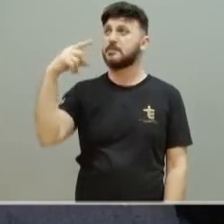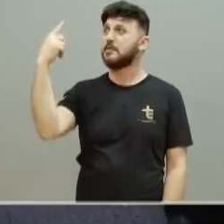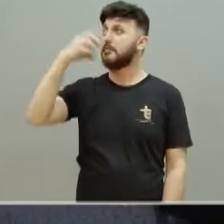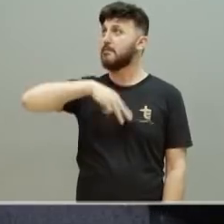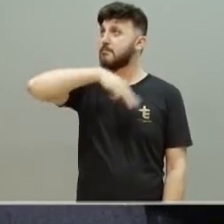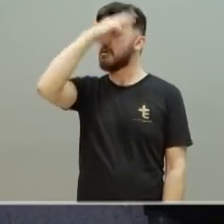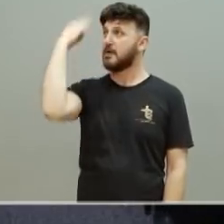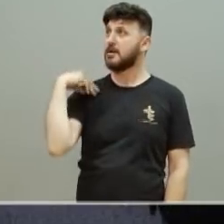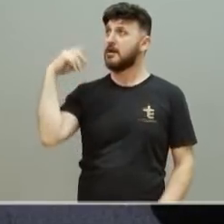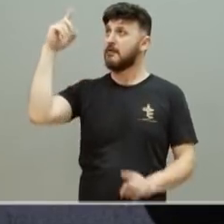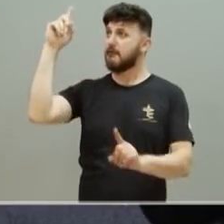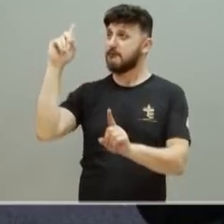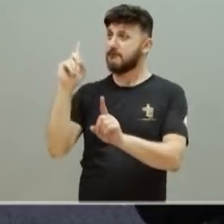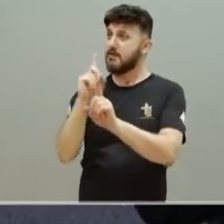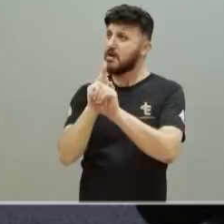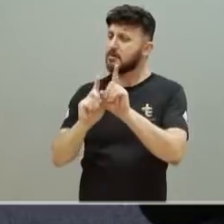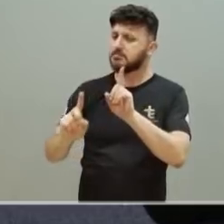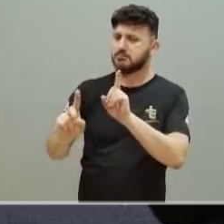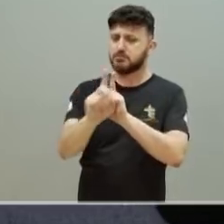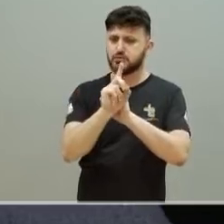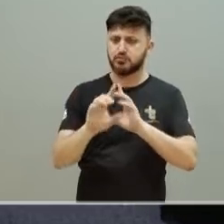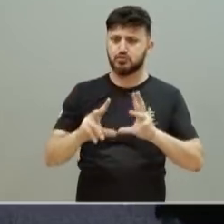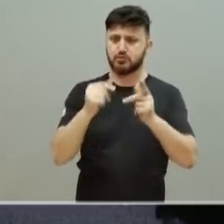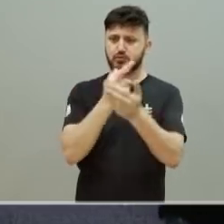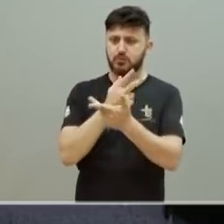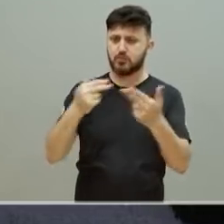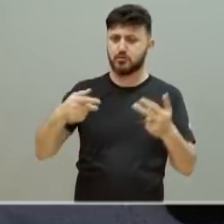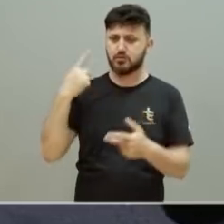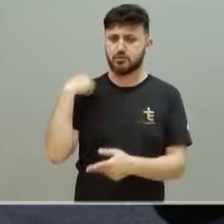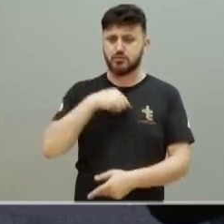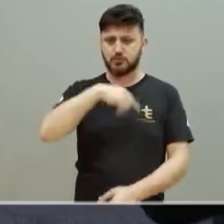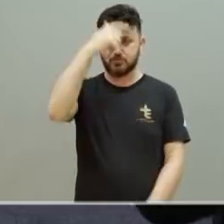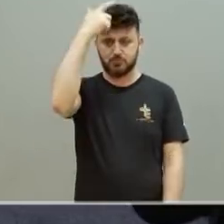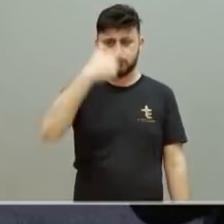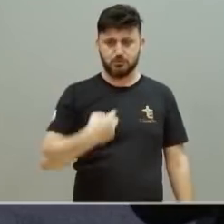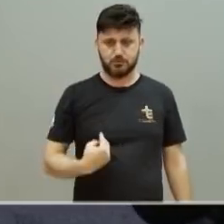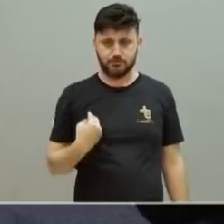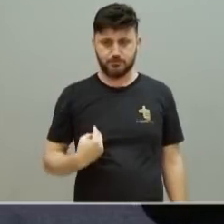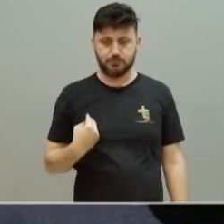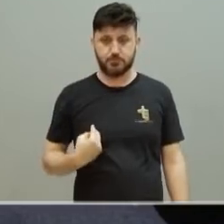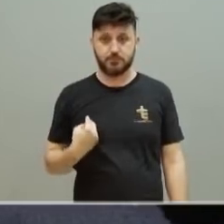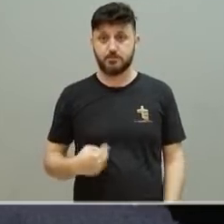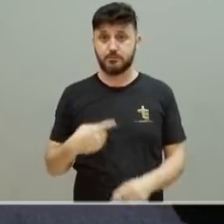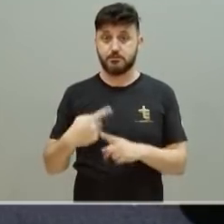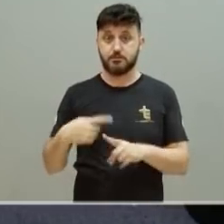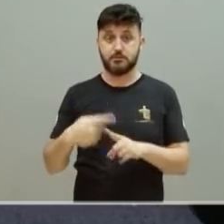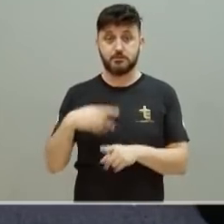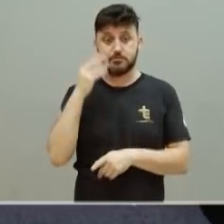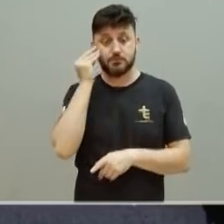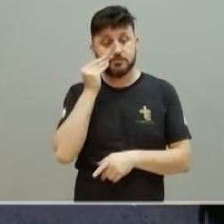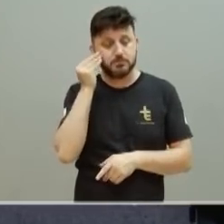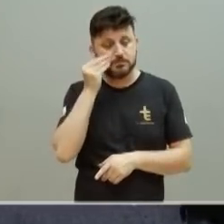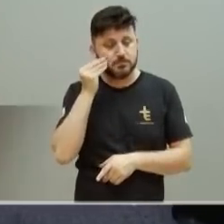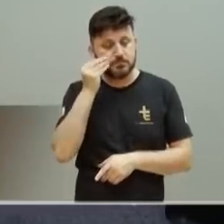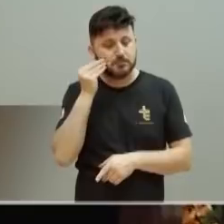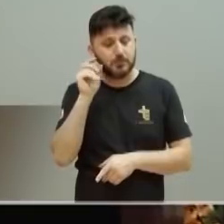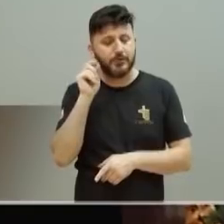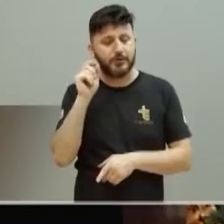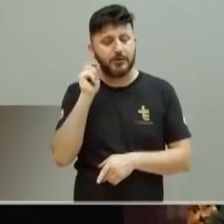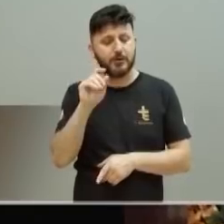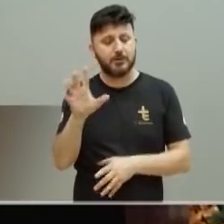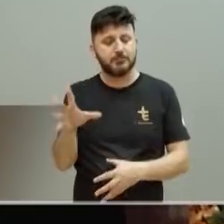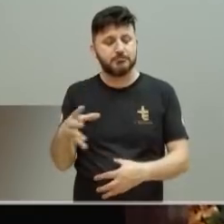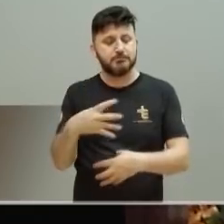mãe, de tudo que temos e tudo que somos, para que esta experiência seja